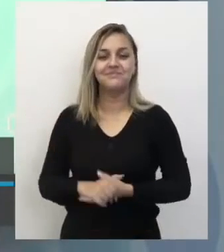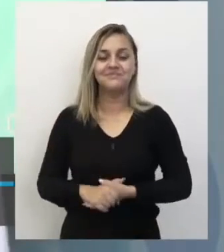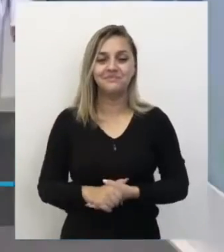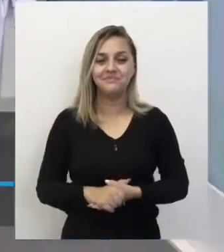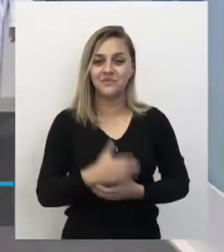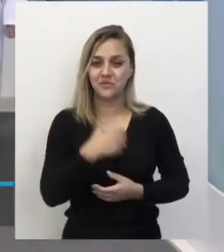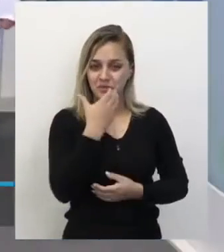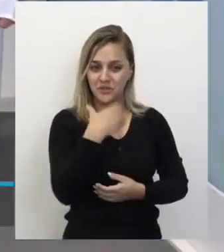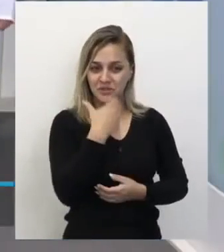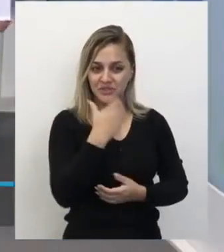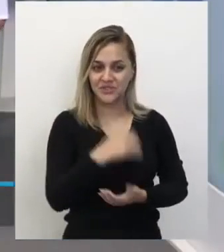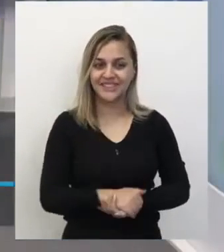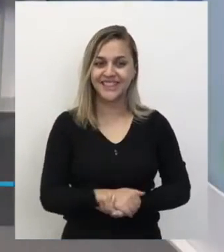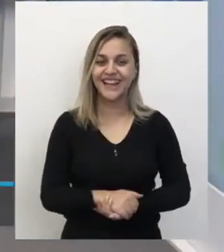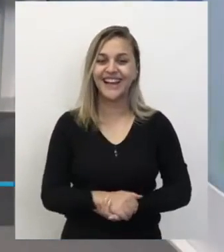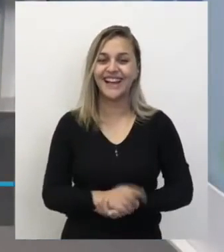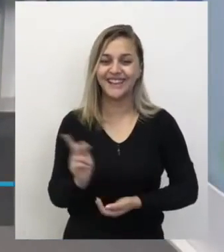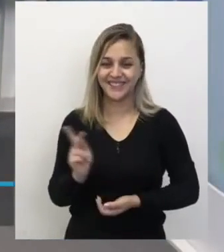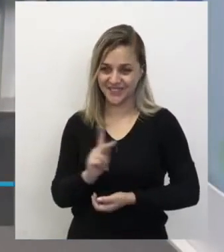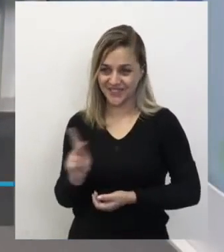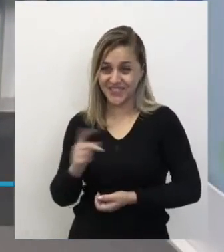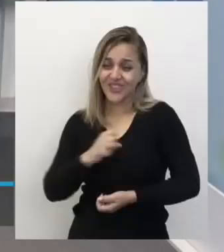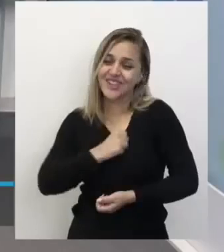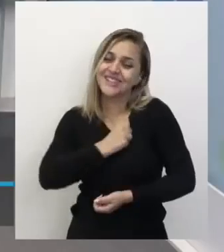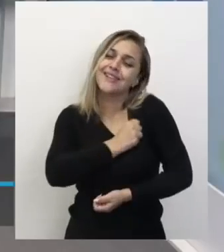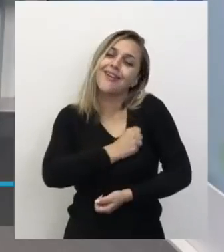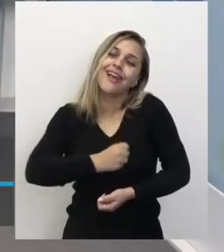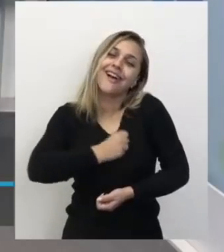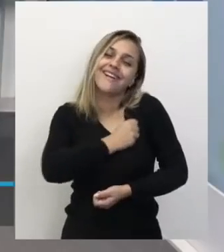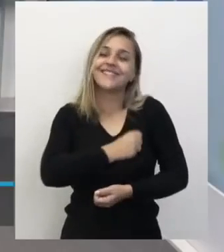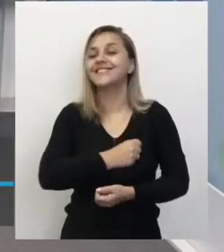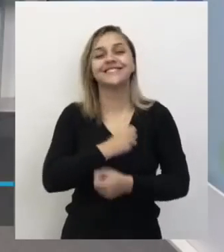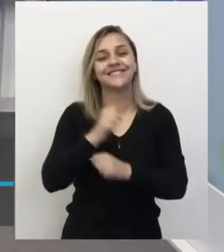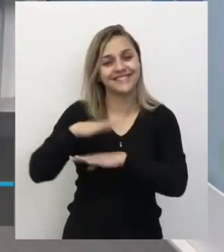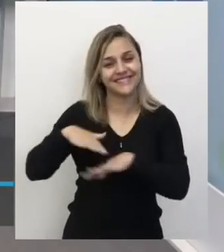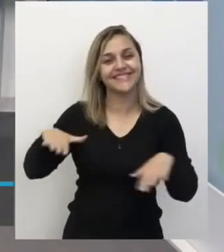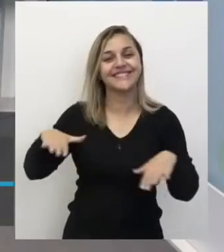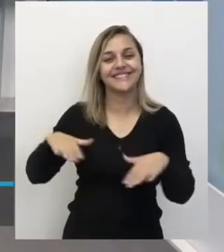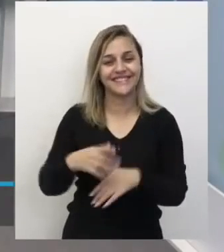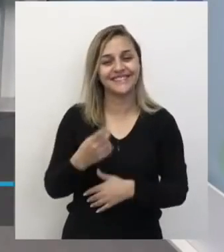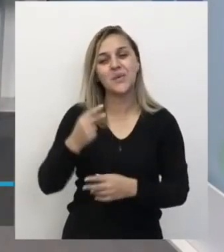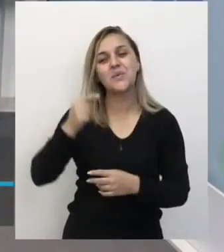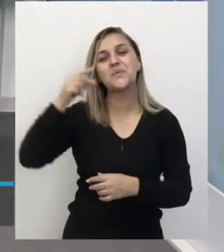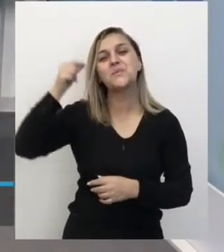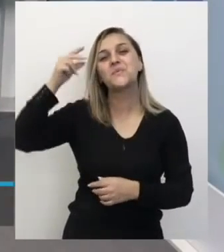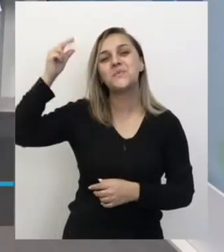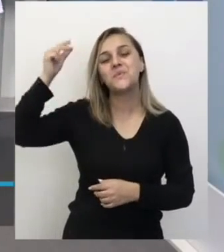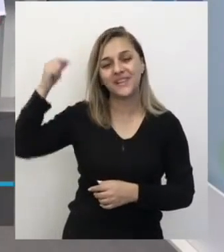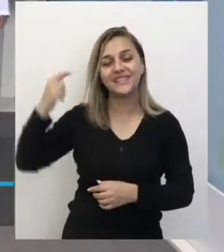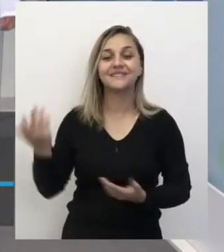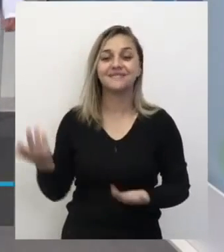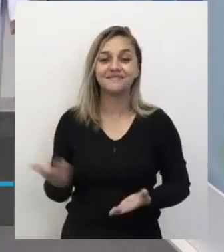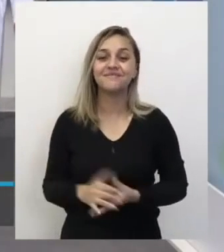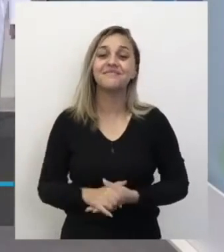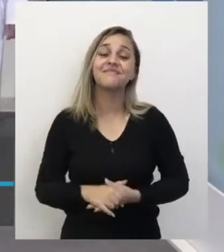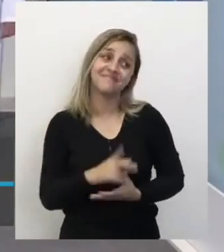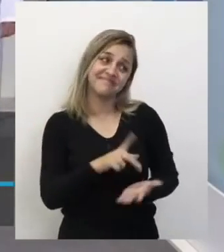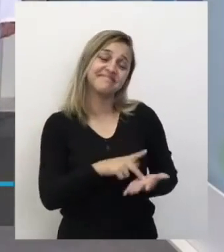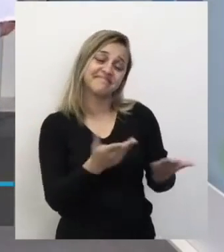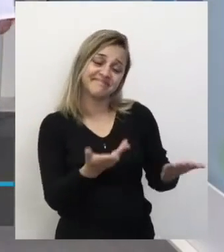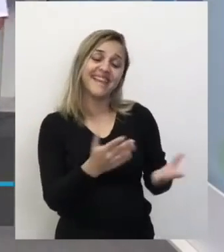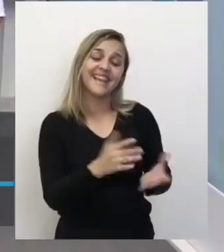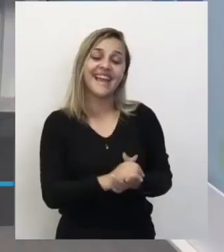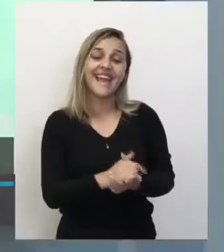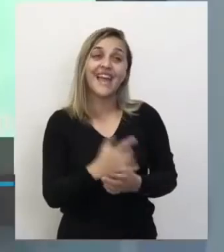Joel tá que nem a professora Selma, aí com saudade da infância, né, professor? Não, na verdade, assim, eu falo que eu acabo tendo